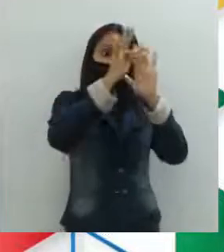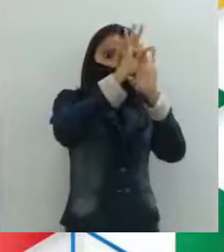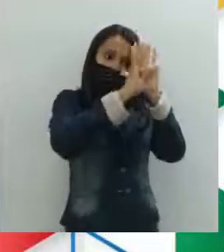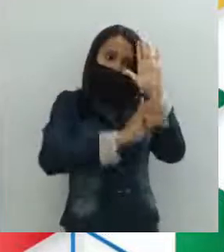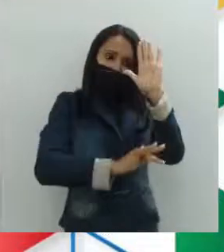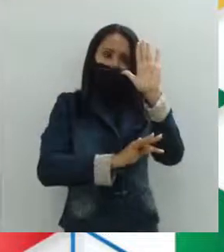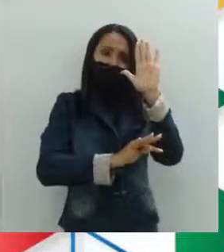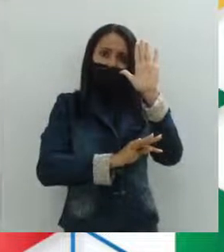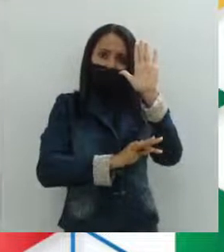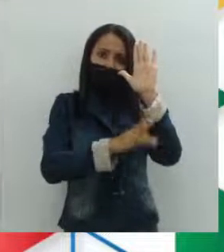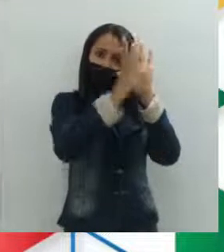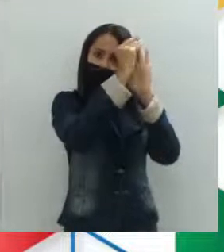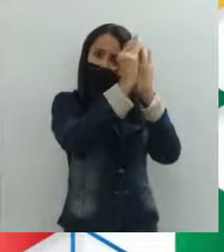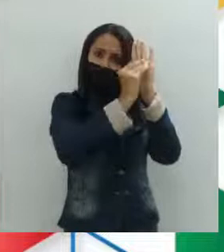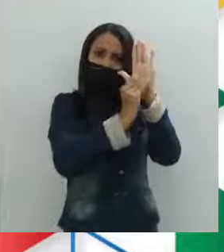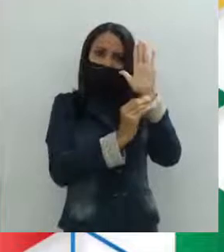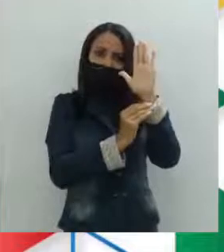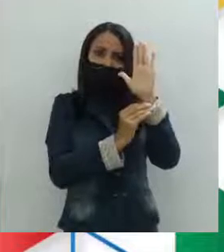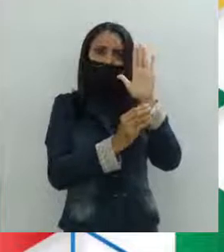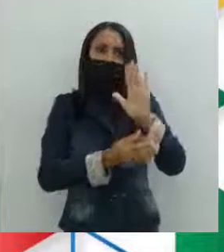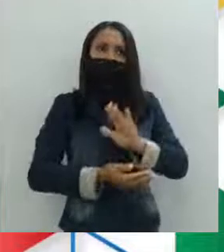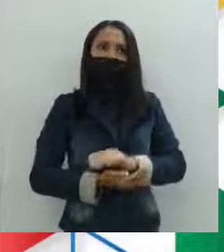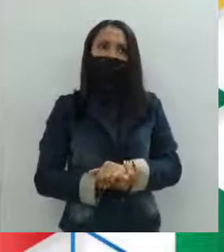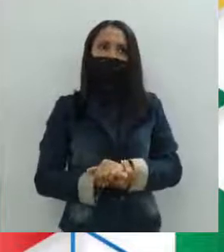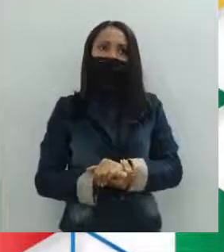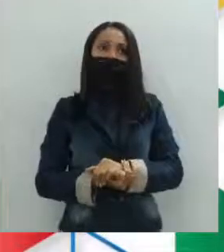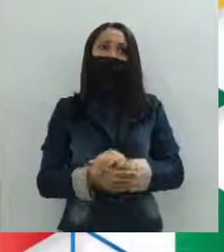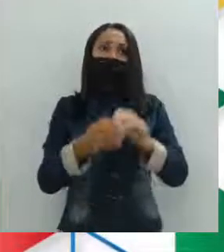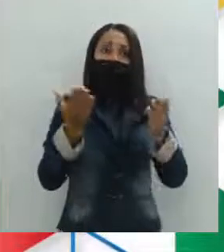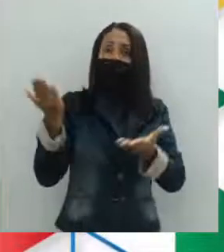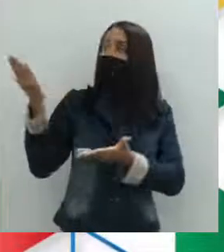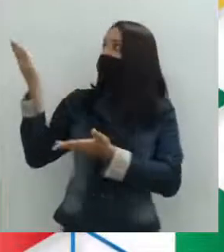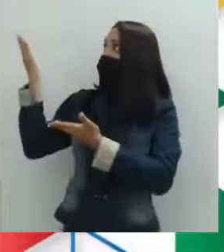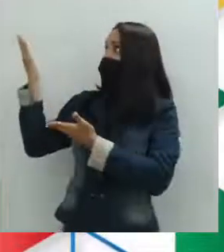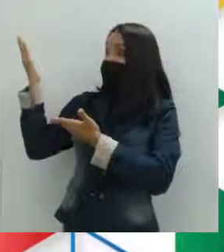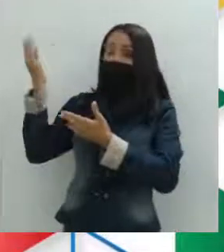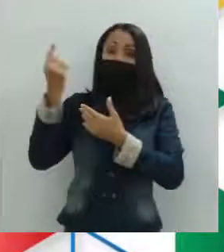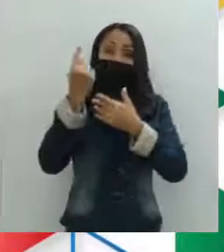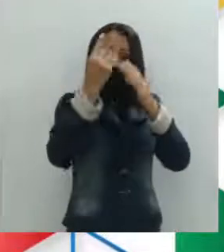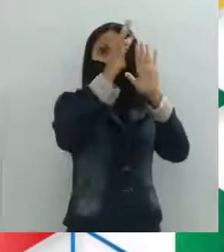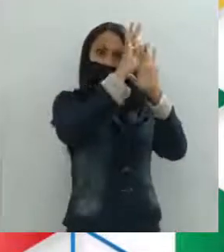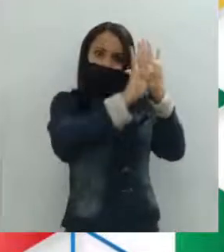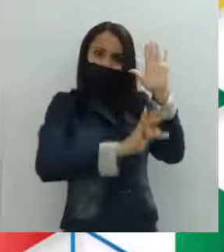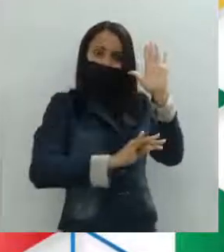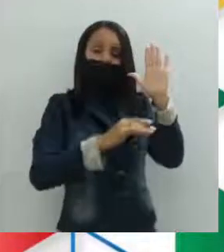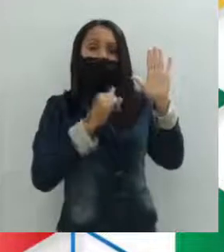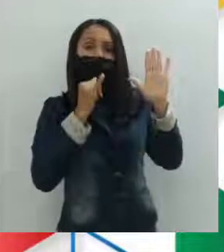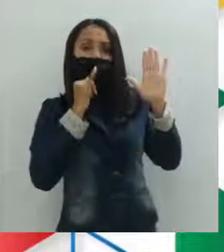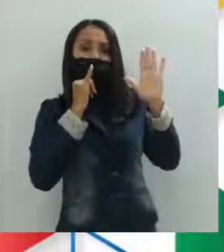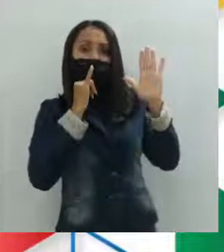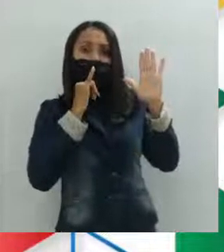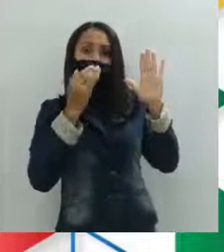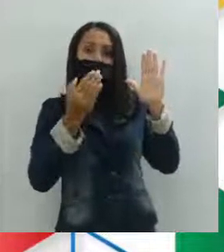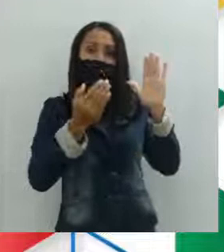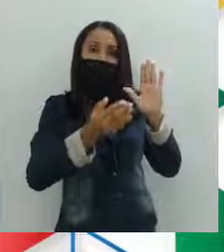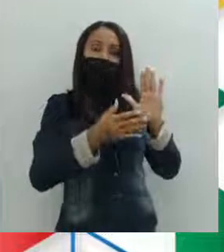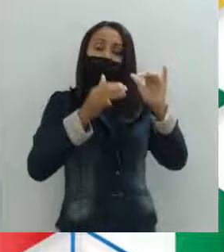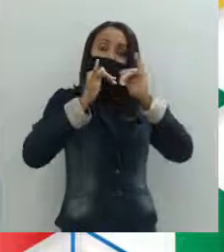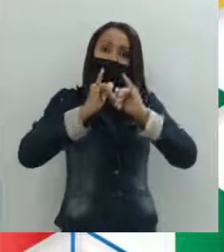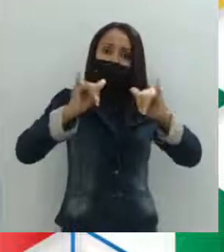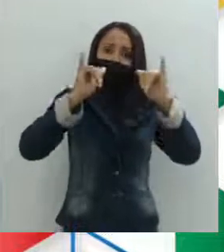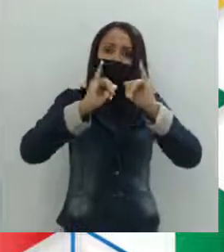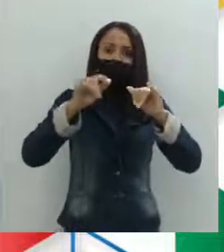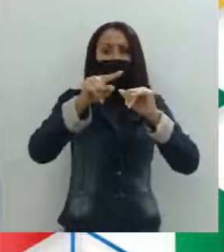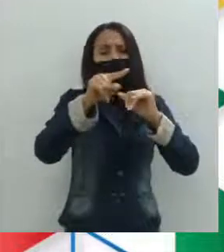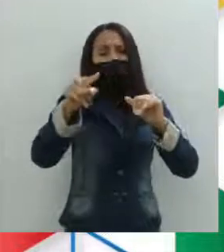a objetividade, é a precisão. Trago para vocês um texto, certo? Um exemplo de uma notícia que